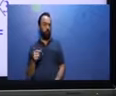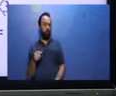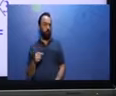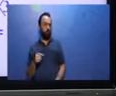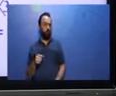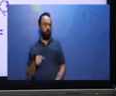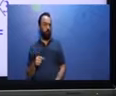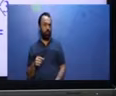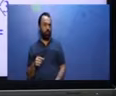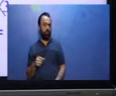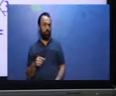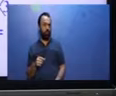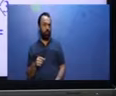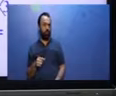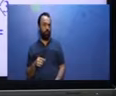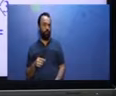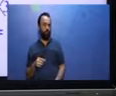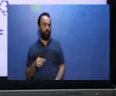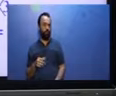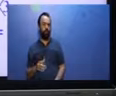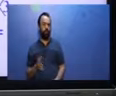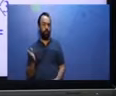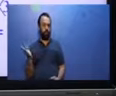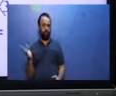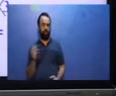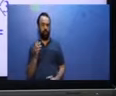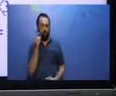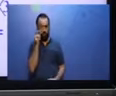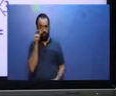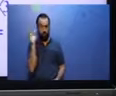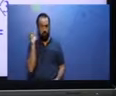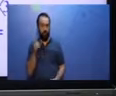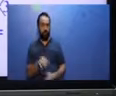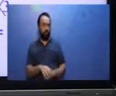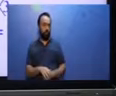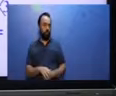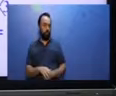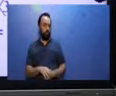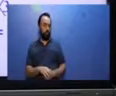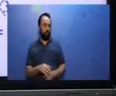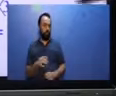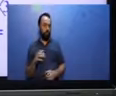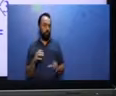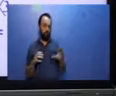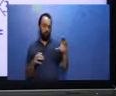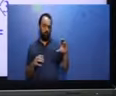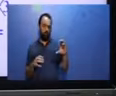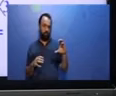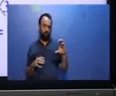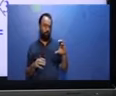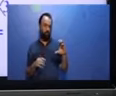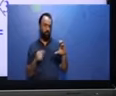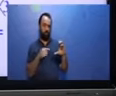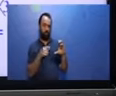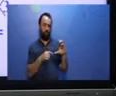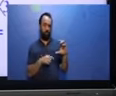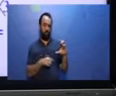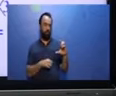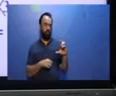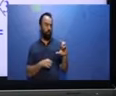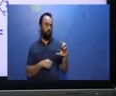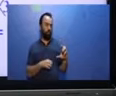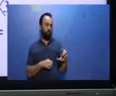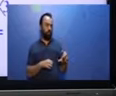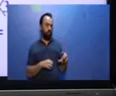x13 aí vamos guardar essa quantidade para somar depois o carbono nós temos aqui ó